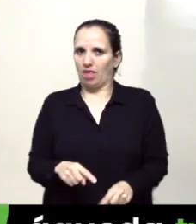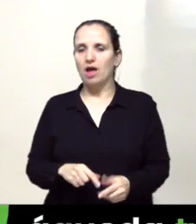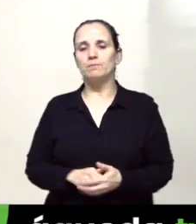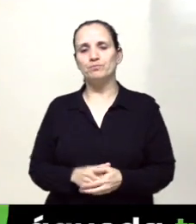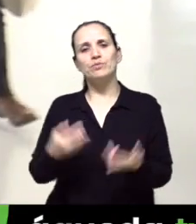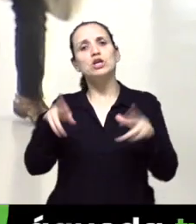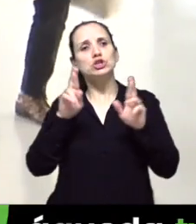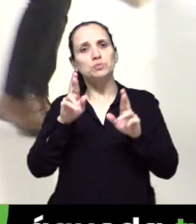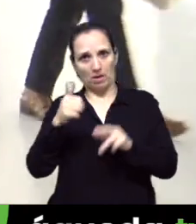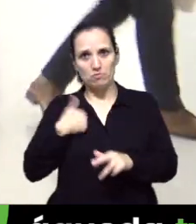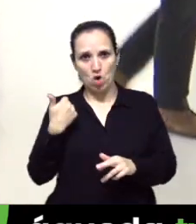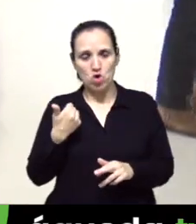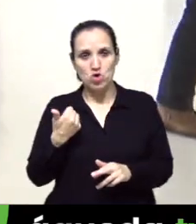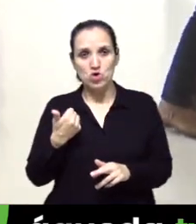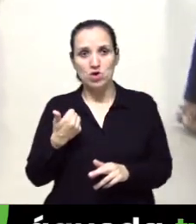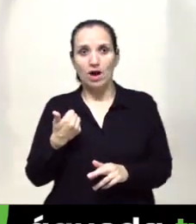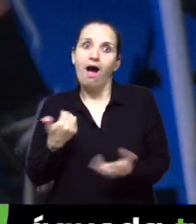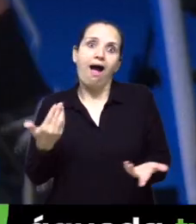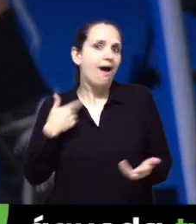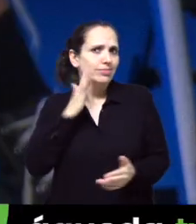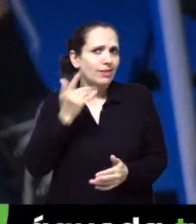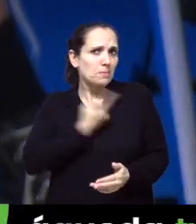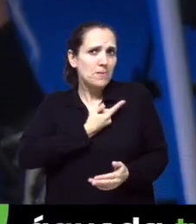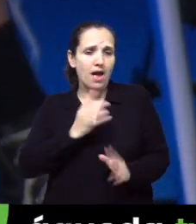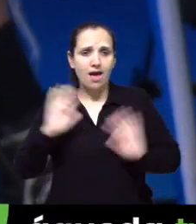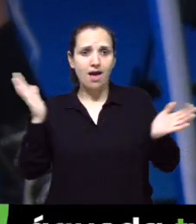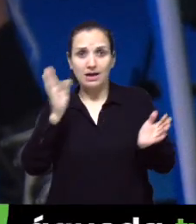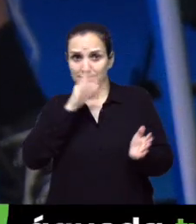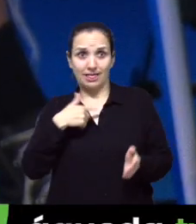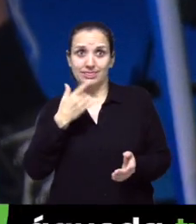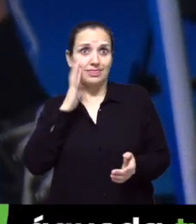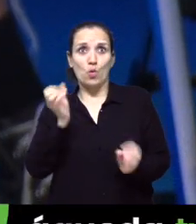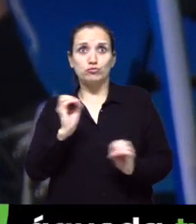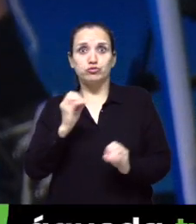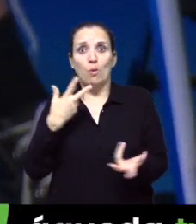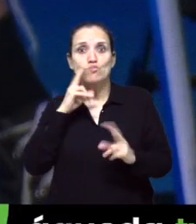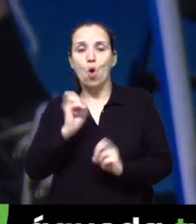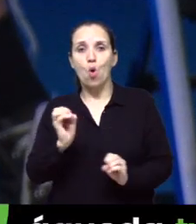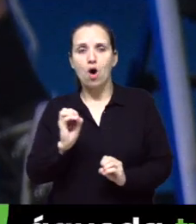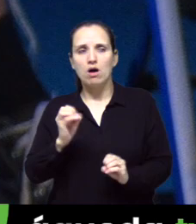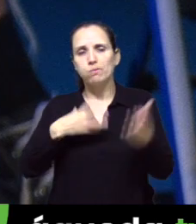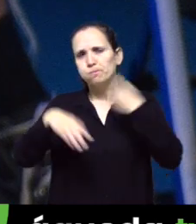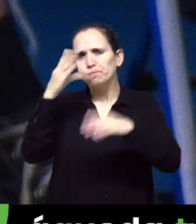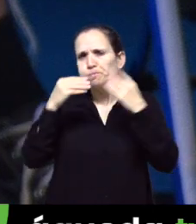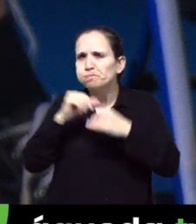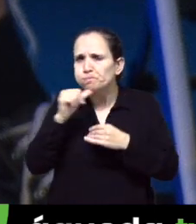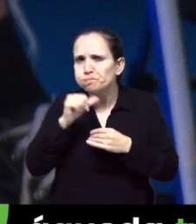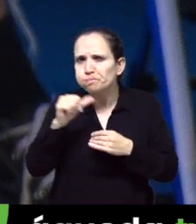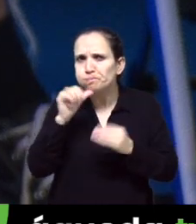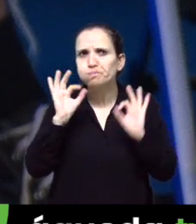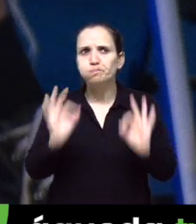que tentar, senão nunca vou descobrir. Não sei se aprendi o suficiente para corresponder às expectativas da minha